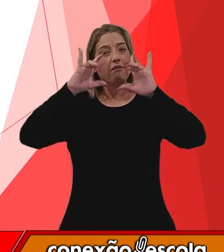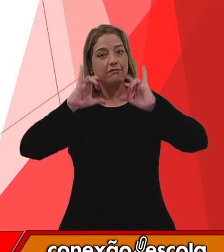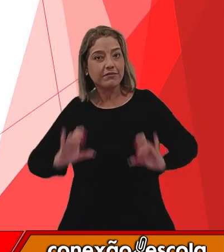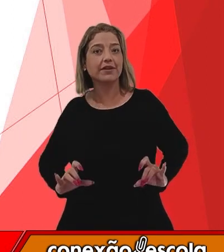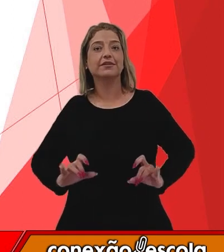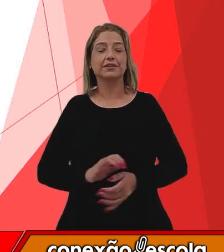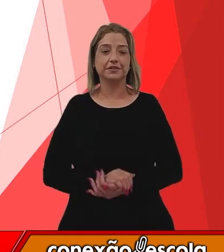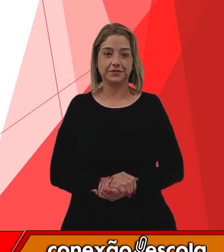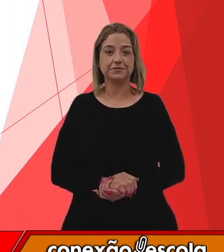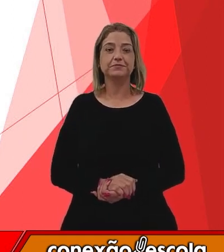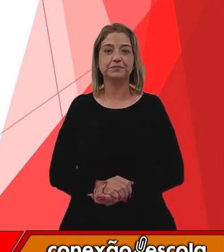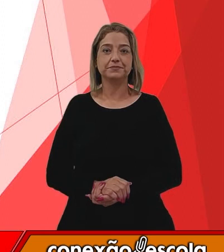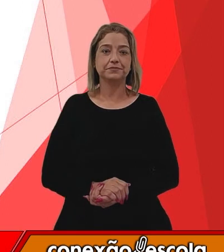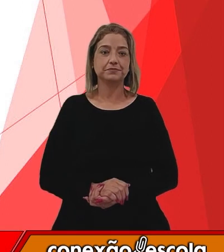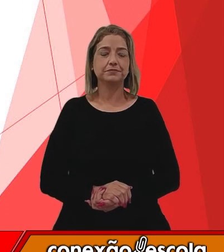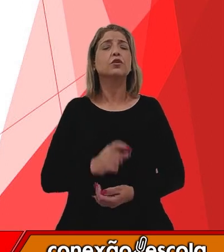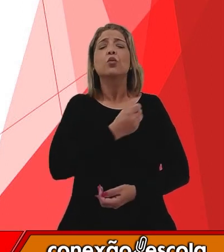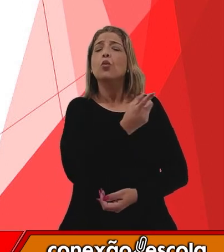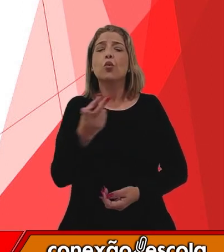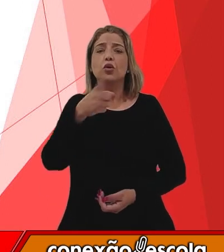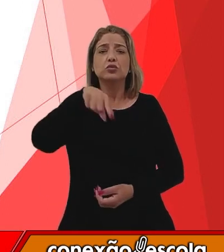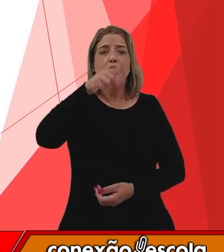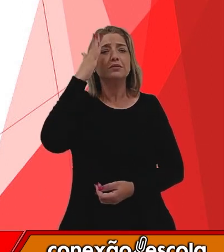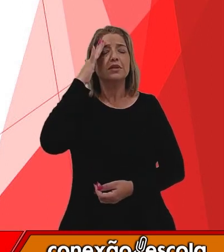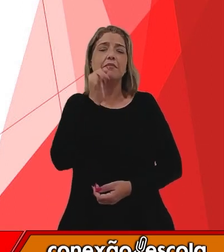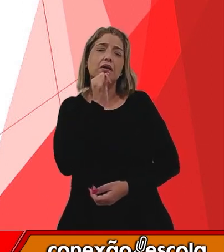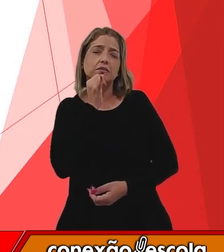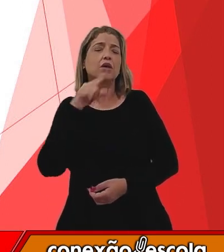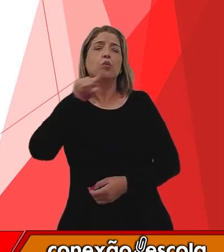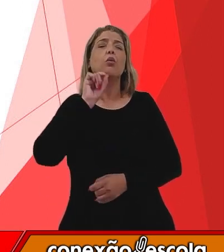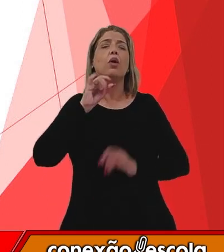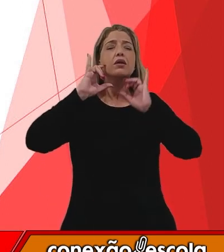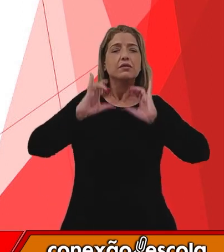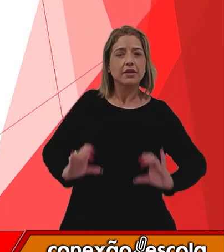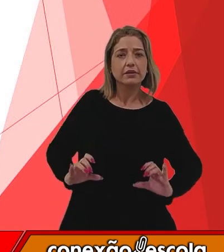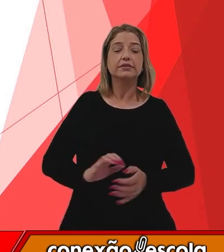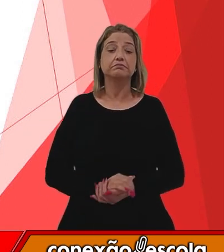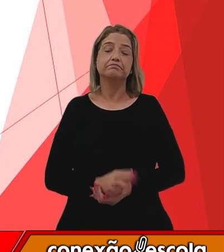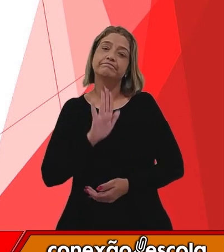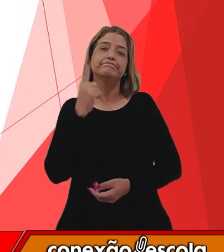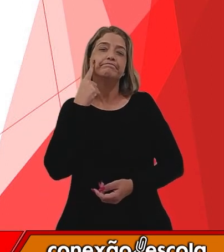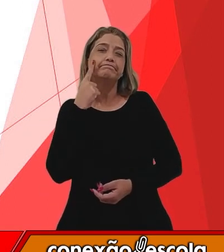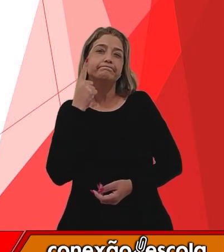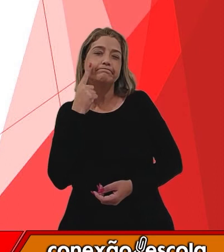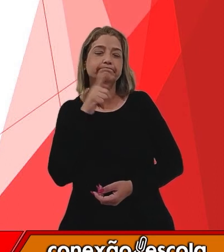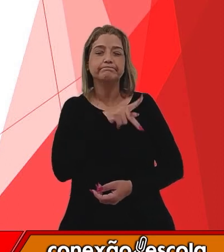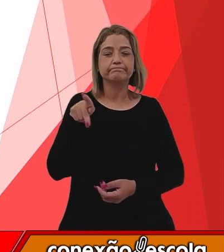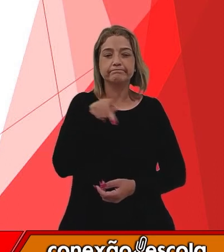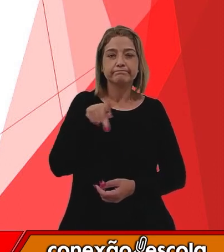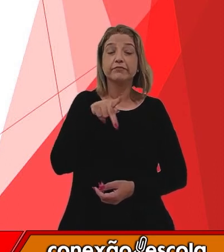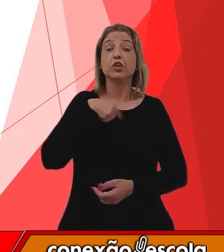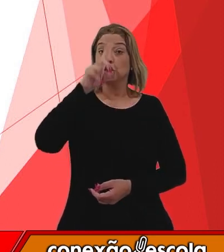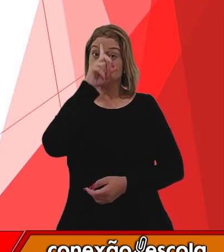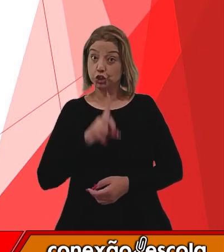Entendi. Algum de vocês consegue dar um exemplo de cidadania? Deixa eu ver, professora. Nós temos o